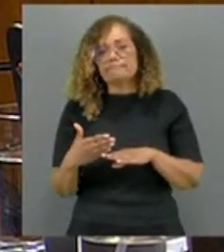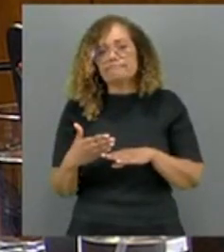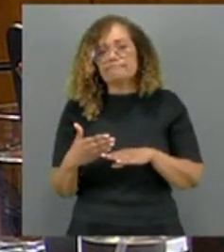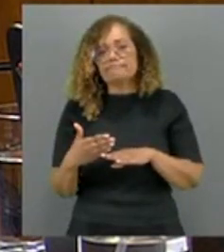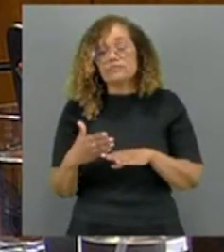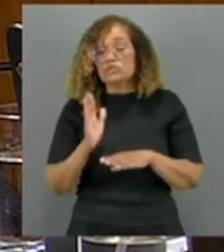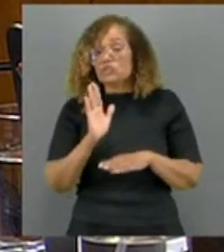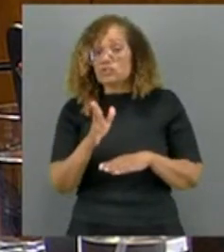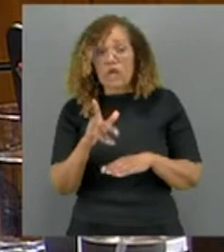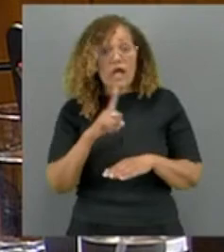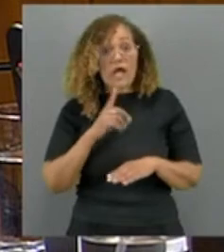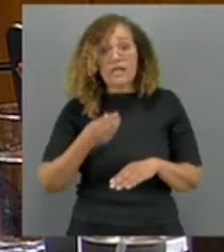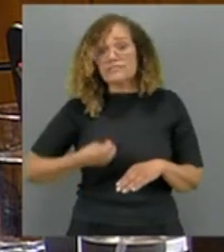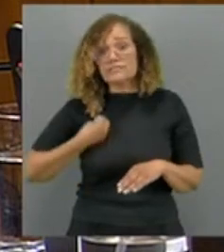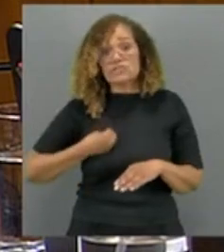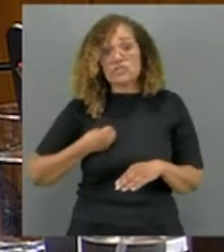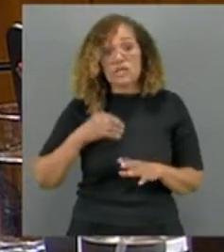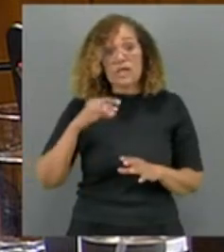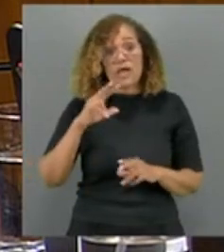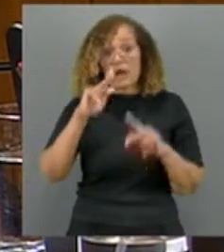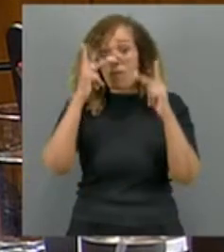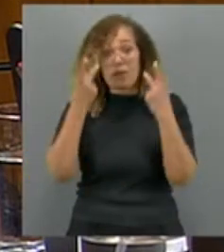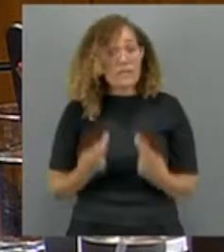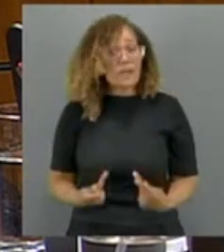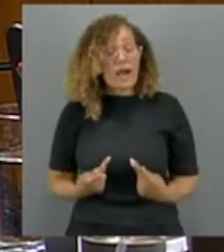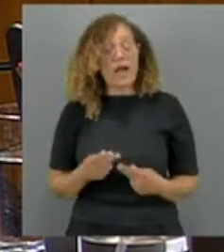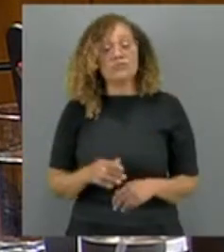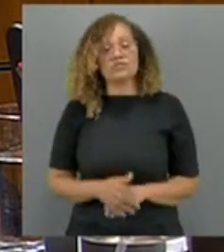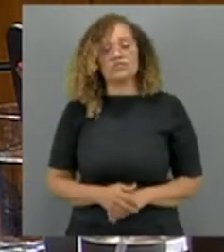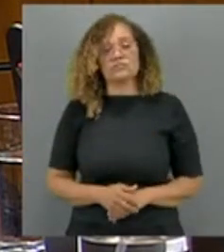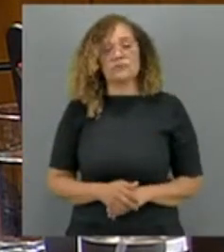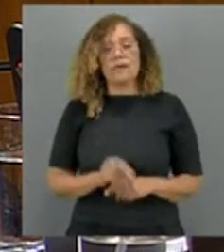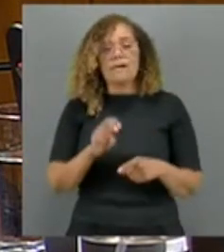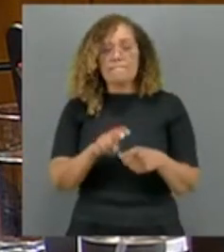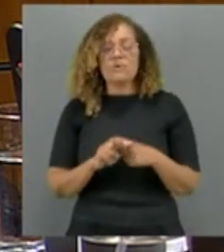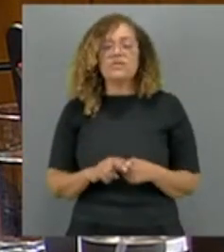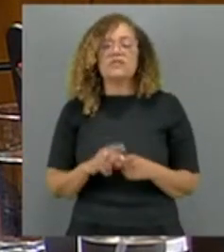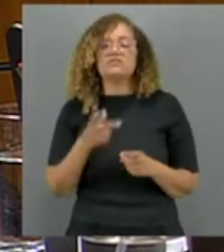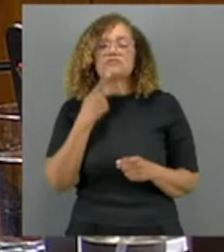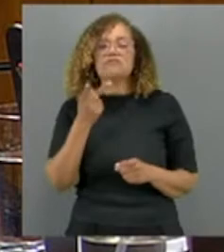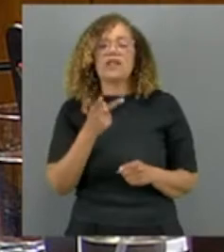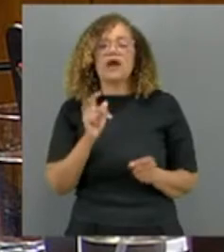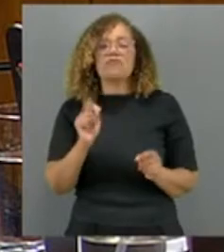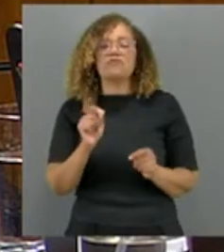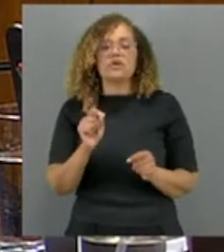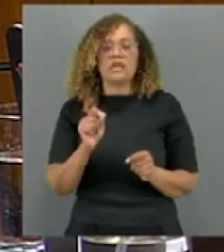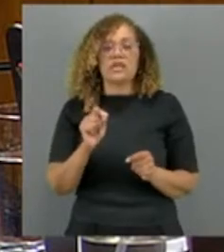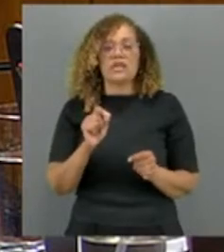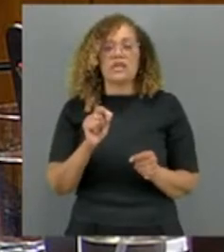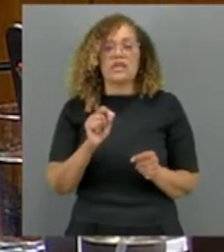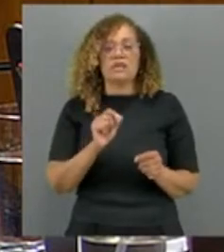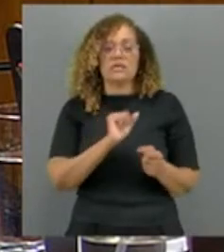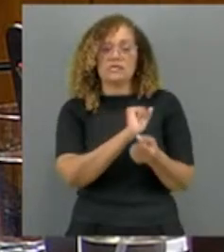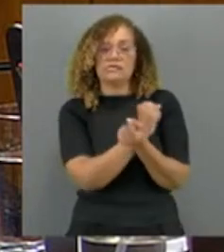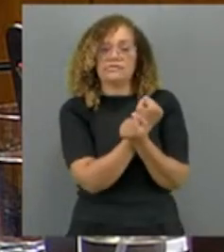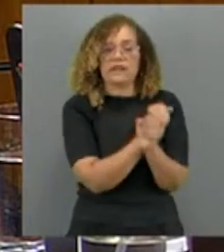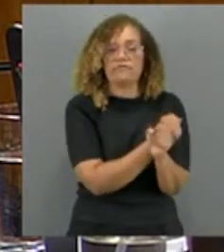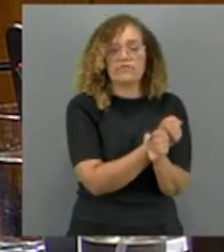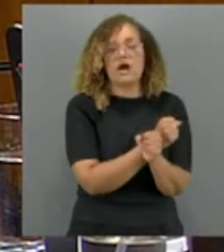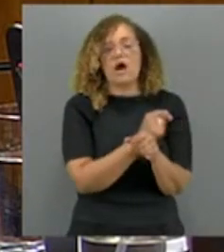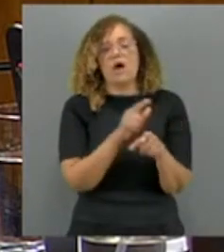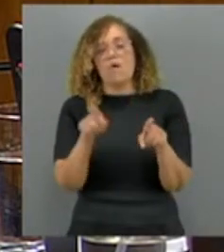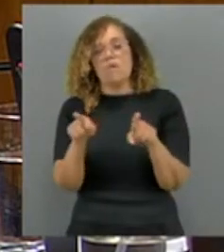humanidade. Isso justificaria a escravidão, isso justificaria o colonialismo,